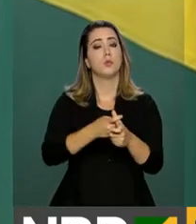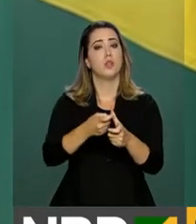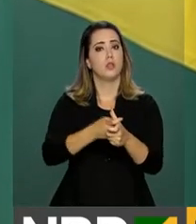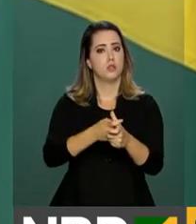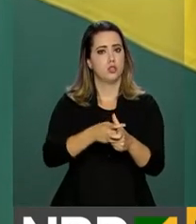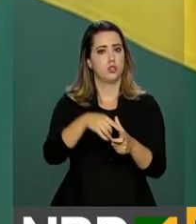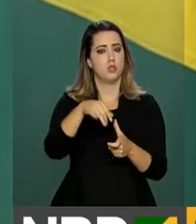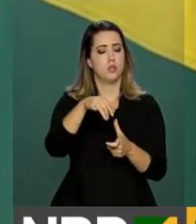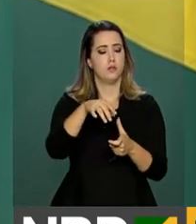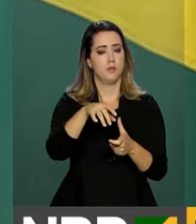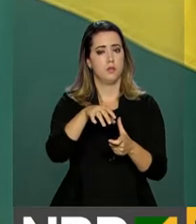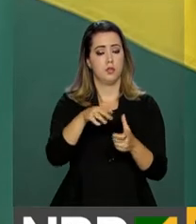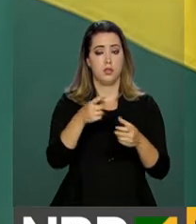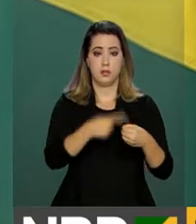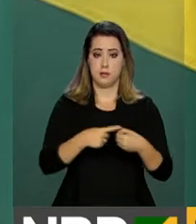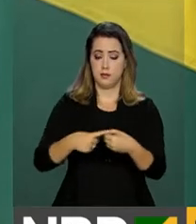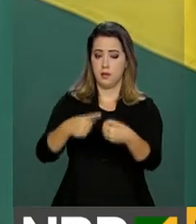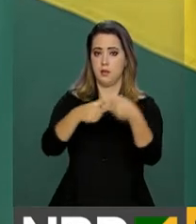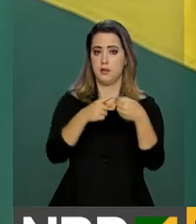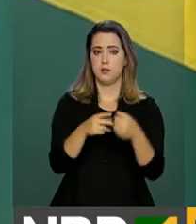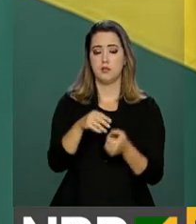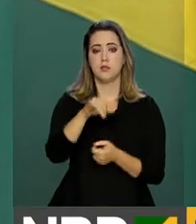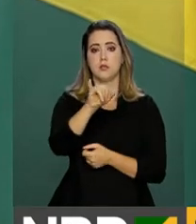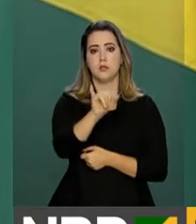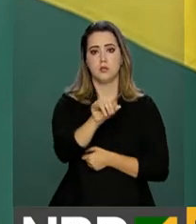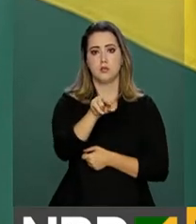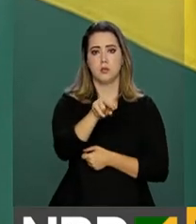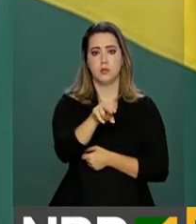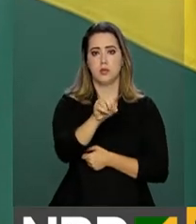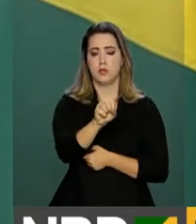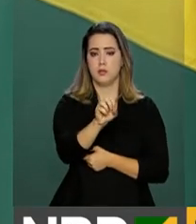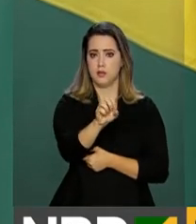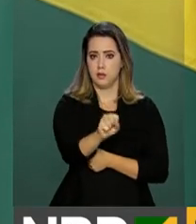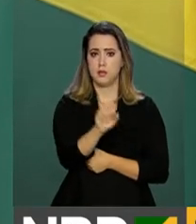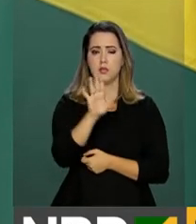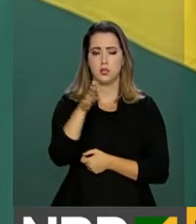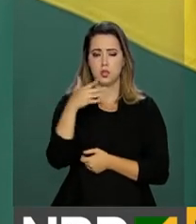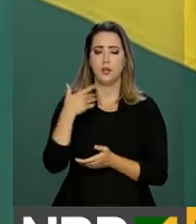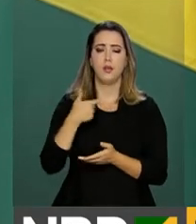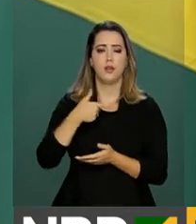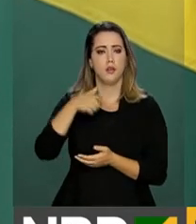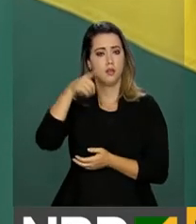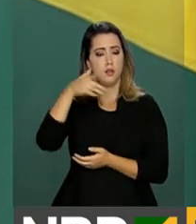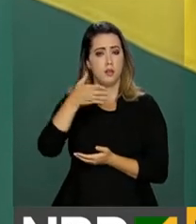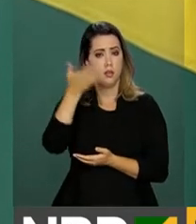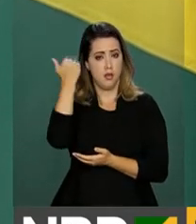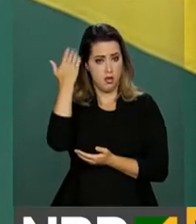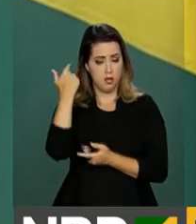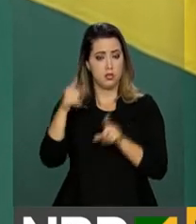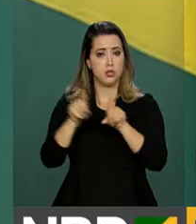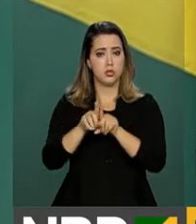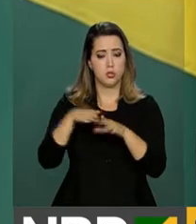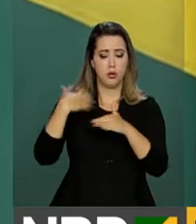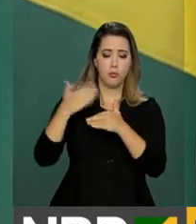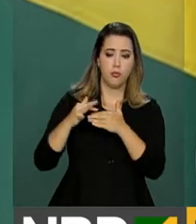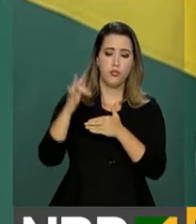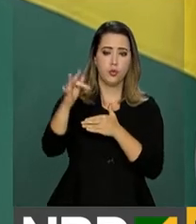social algo que vinha sendo postulado há muitos anos e que jamais